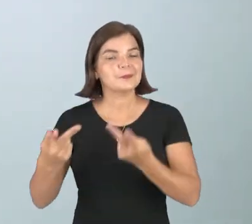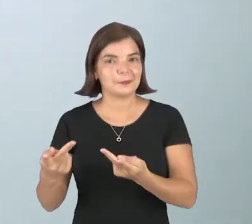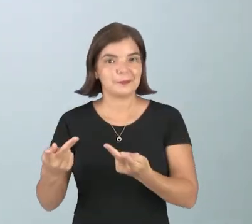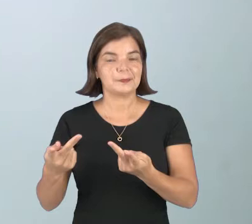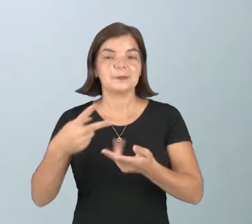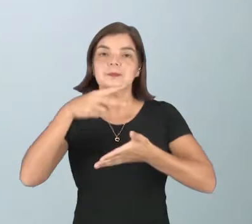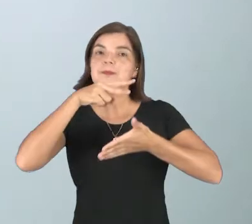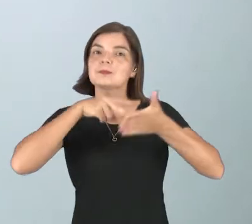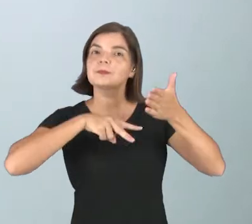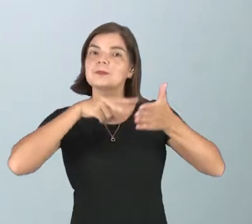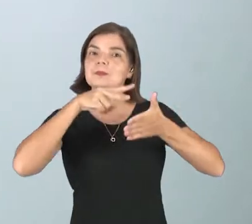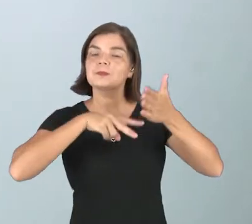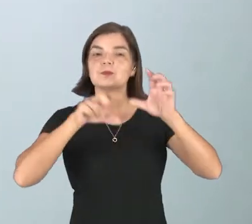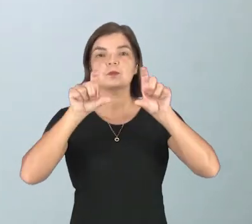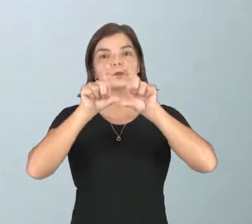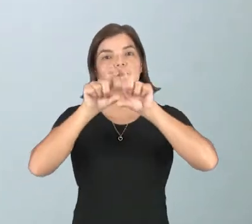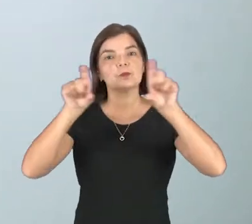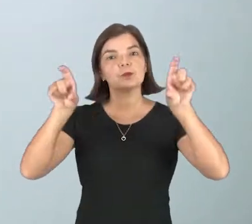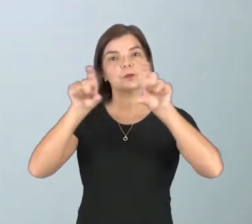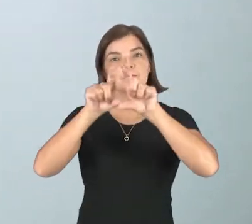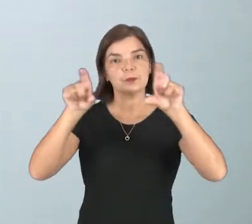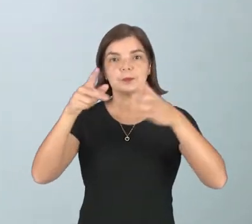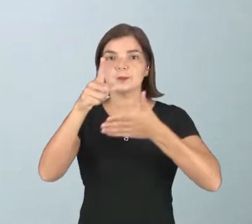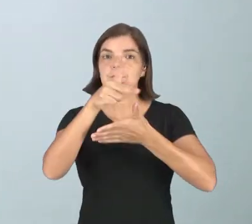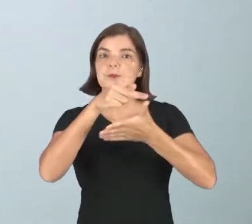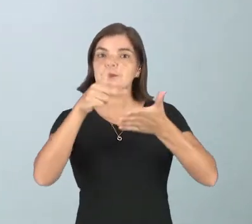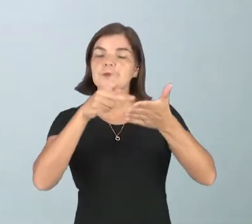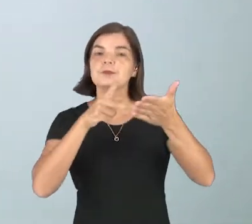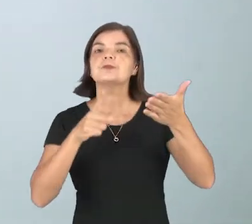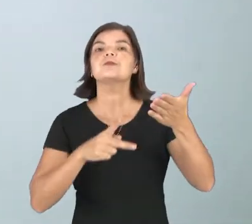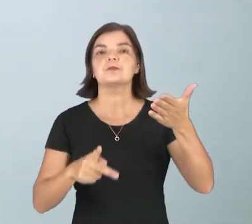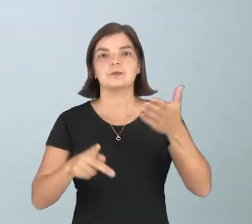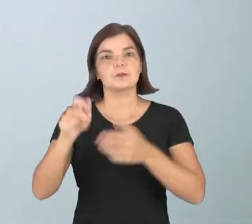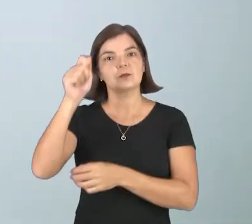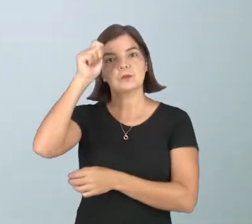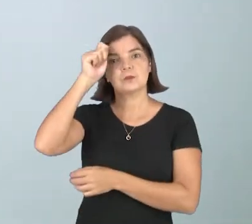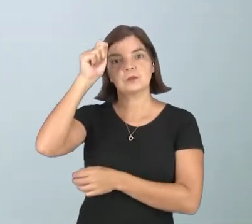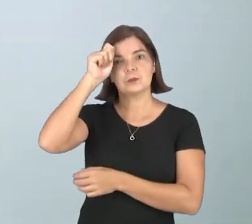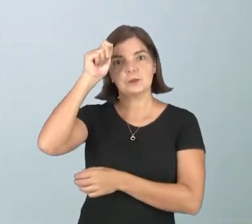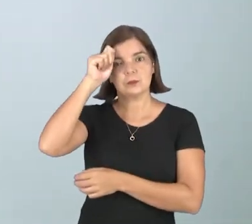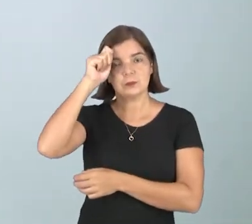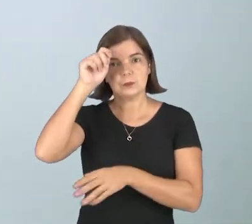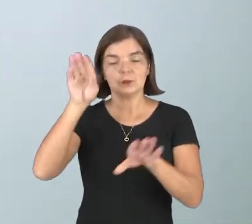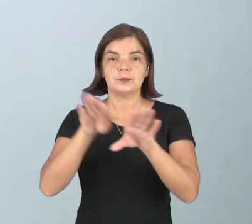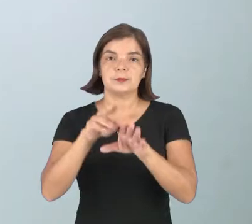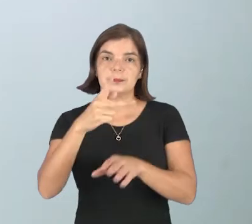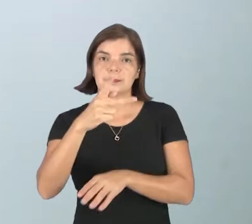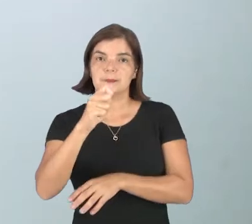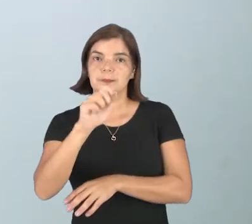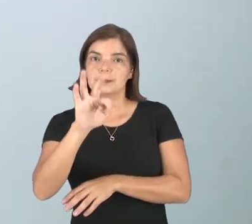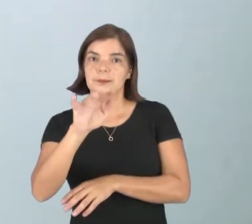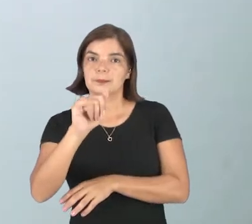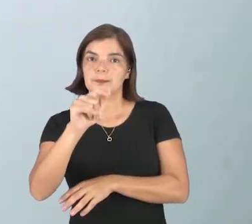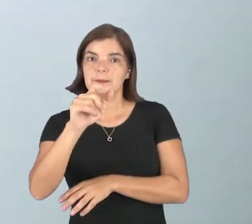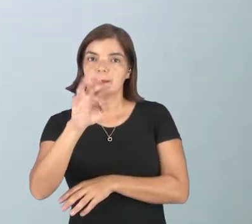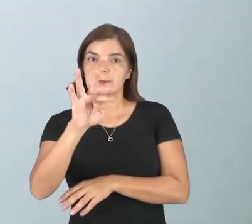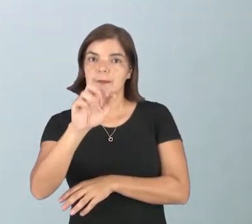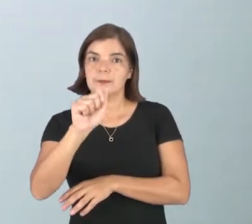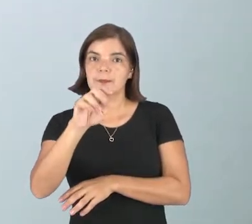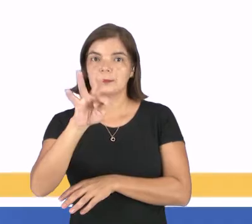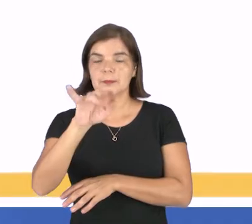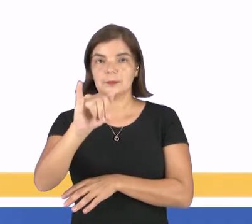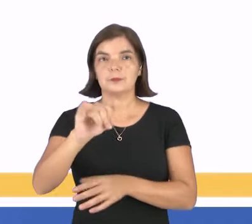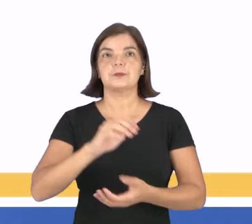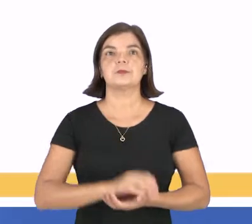nós lermos um trecho de um poema do autor Patativa do Assaré. Vamos lá? Acompanhem comigo.